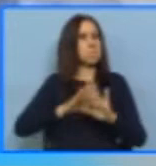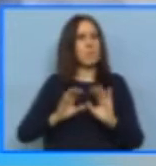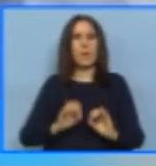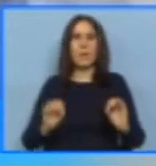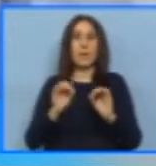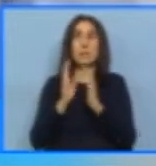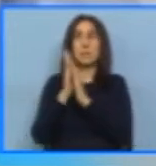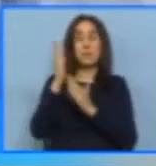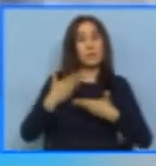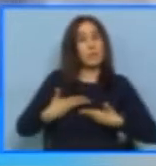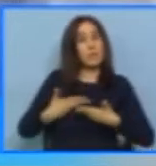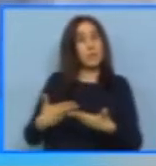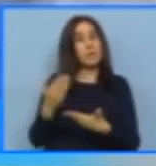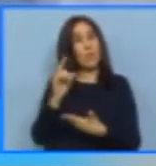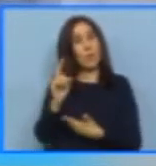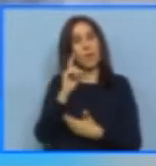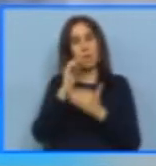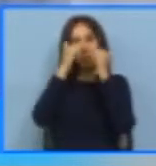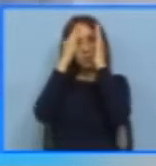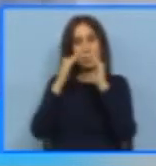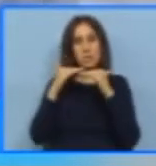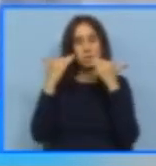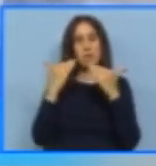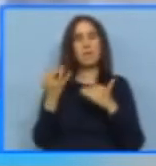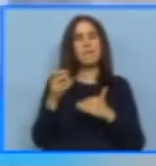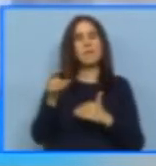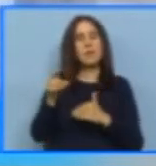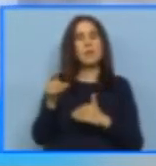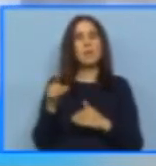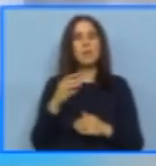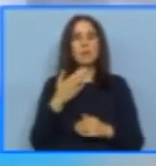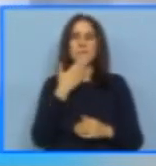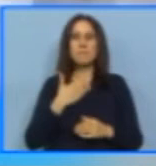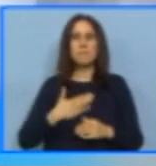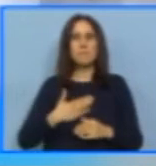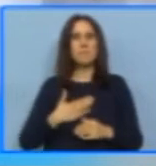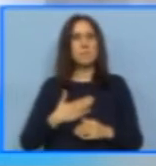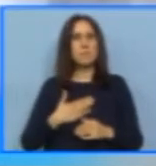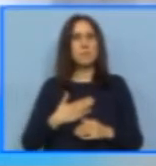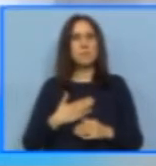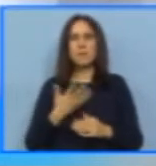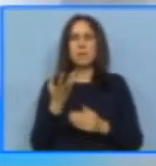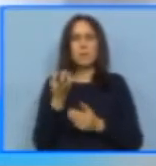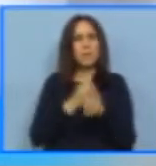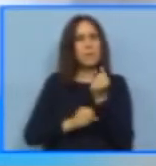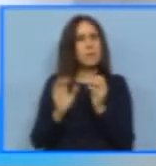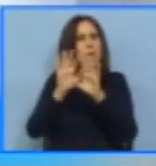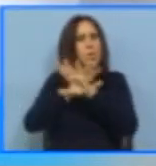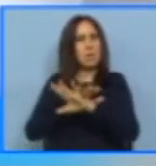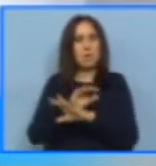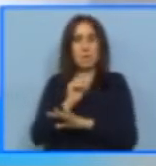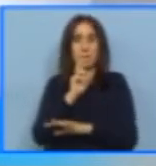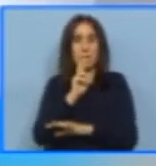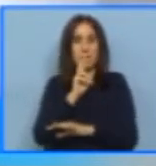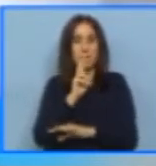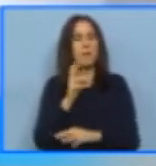de Deus, através de Nossa Senhora, e que tem gerado um movimento tão discreto que, à volta de Fátima, que de resto